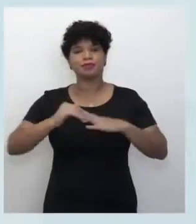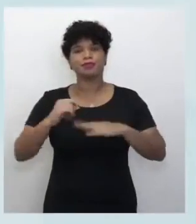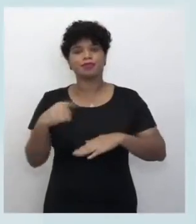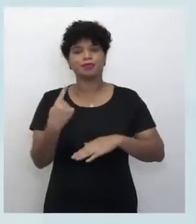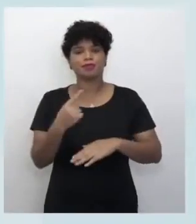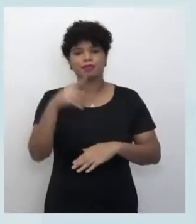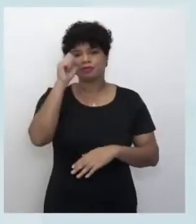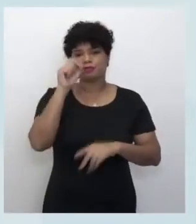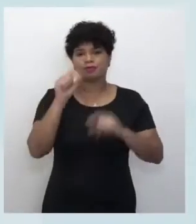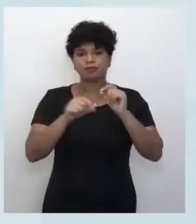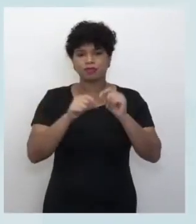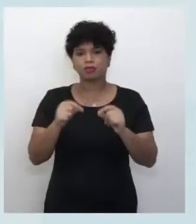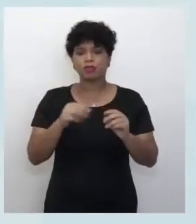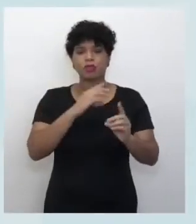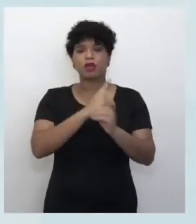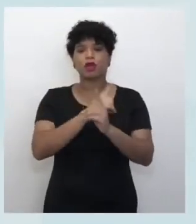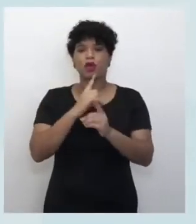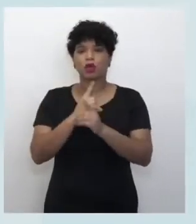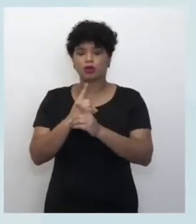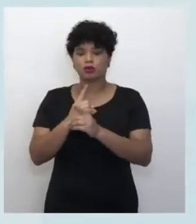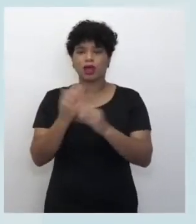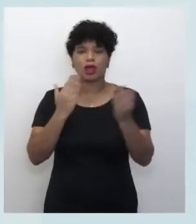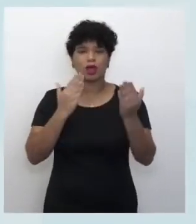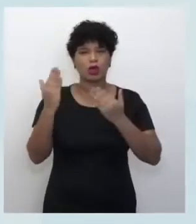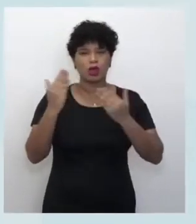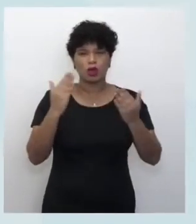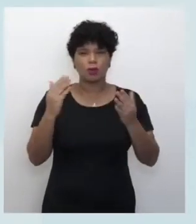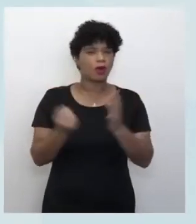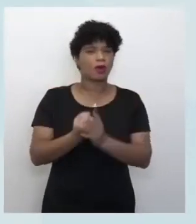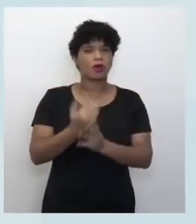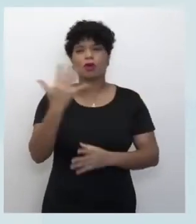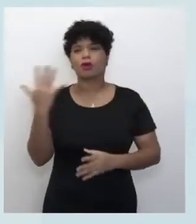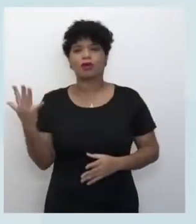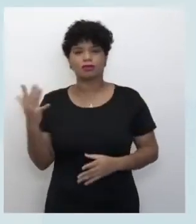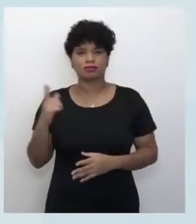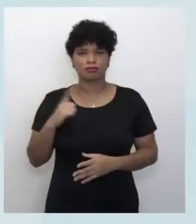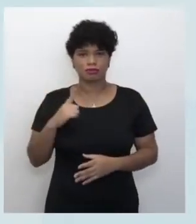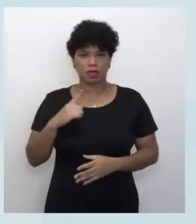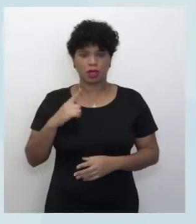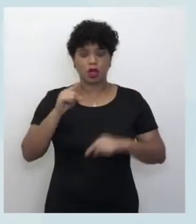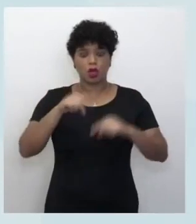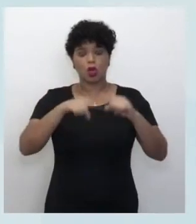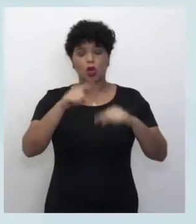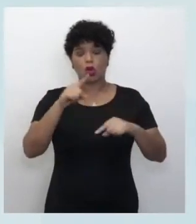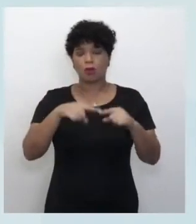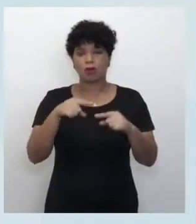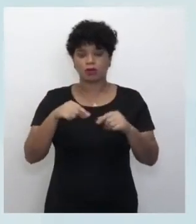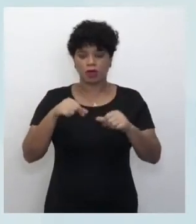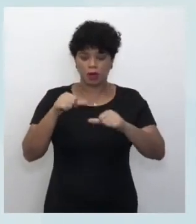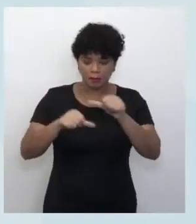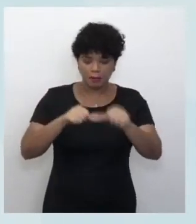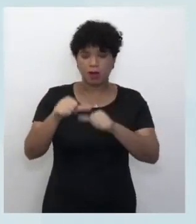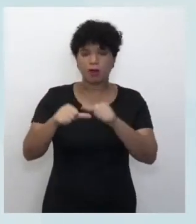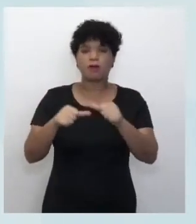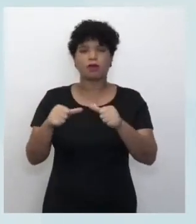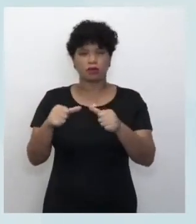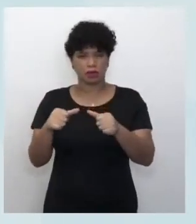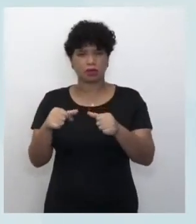hoje, identificar e comparar a quantidade de reagentes e produtos envolvidos em transformações